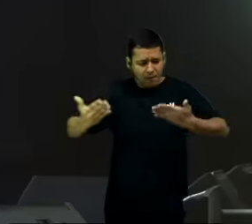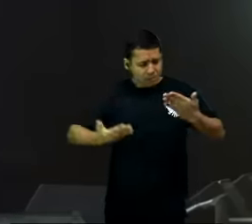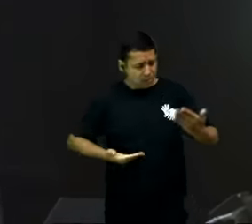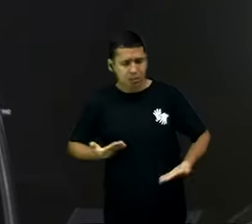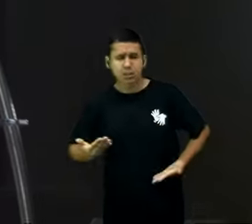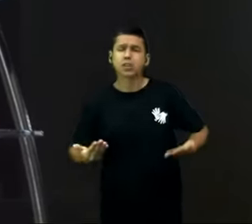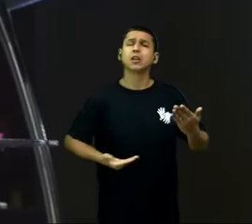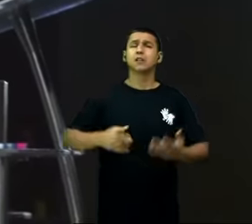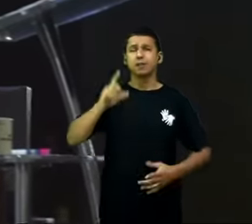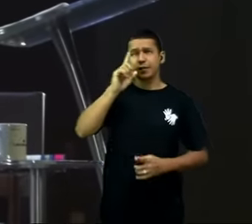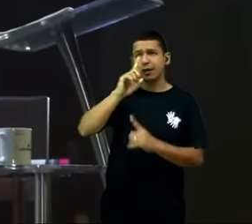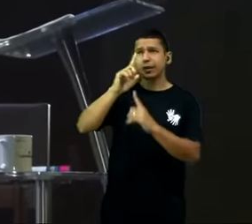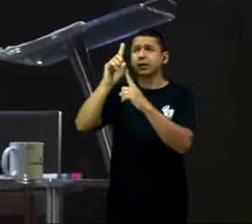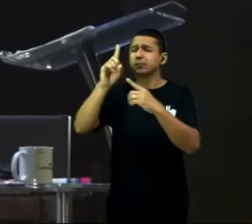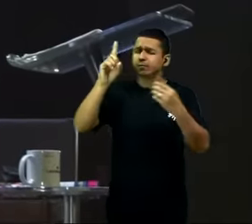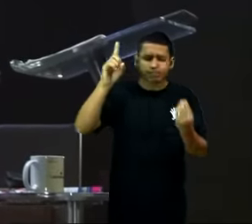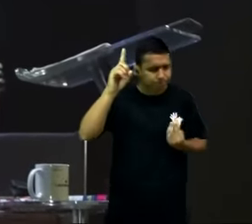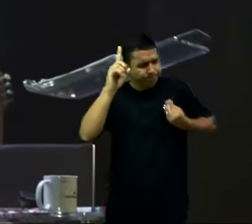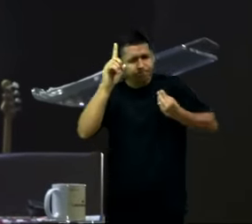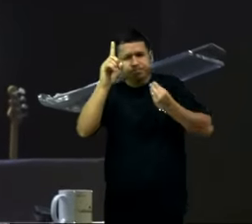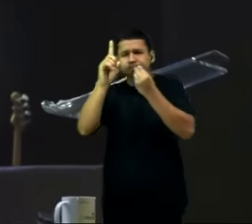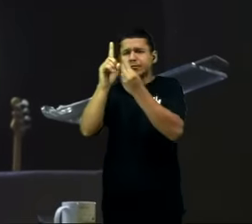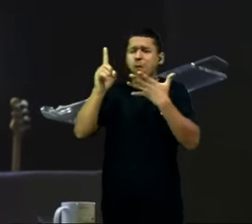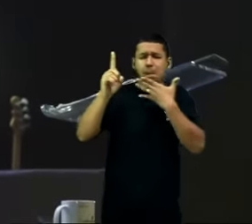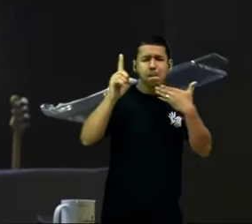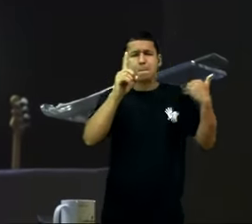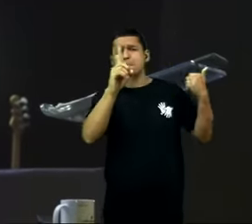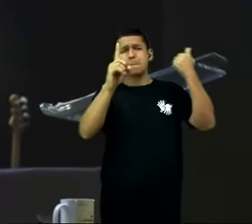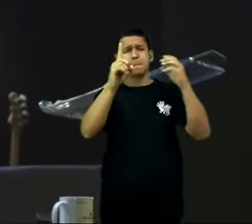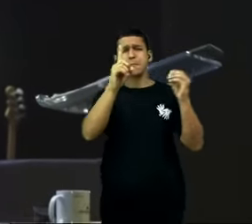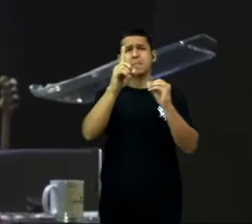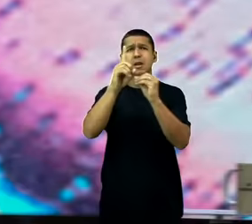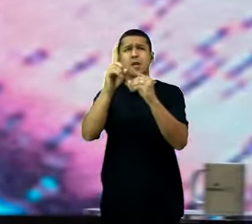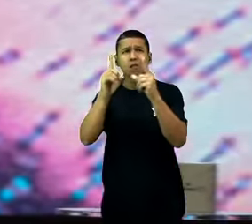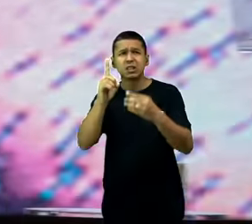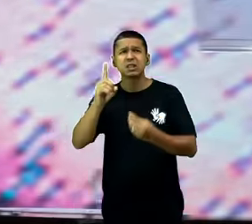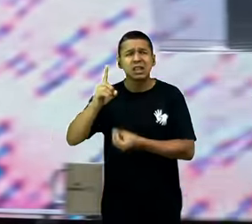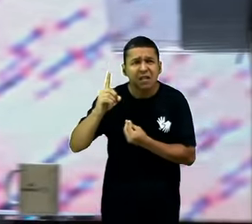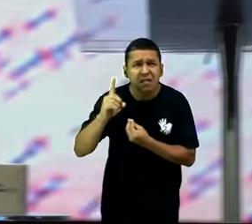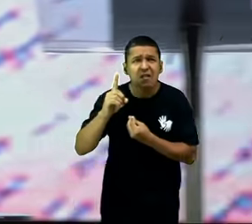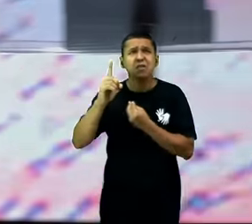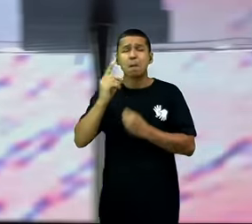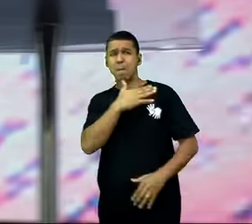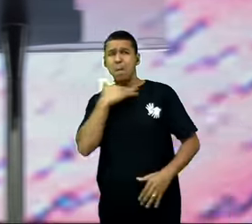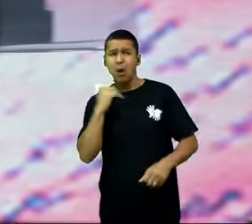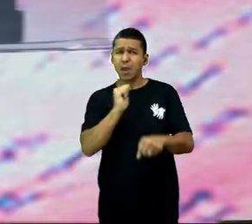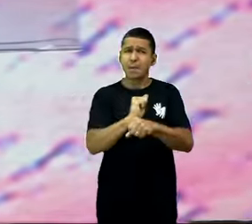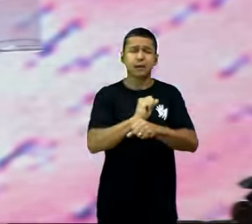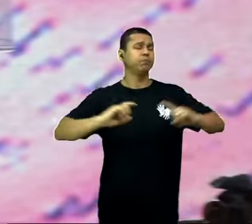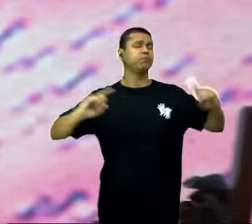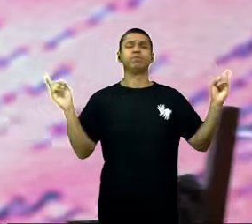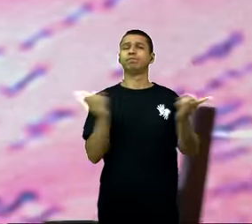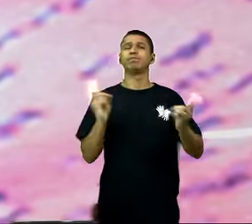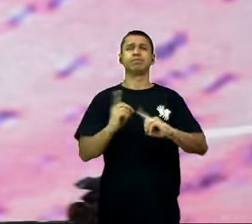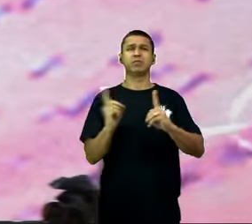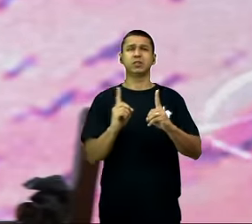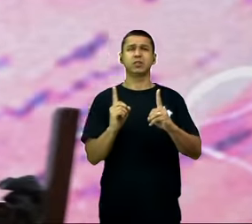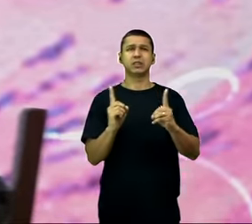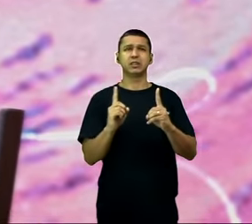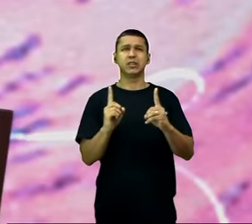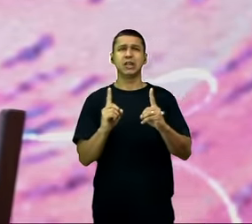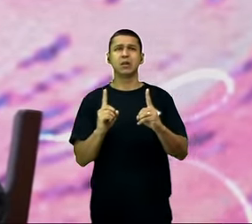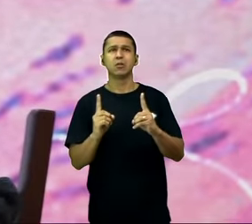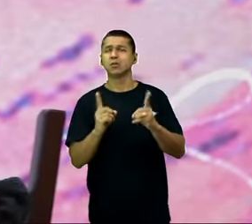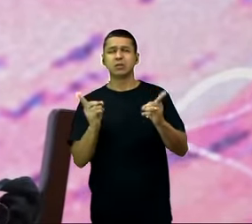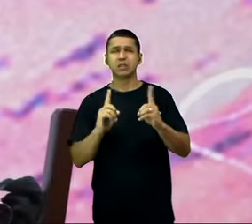Você vai dar o seu melhor, sim. Você vai dar aquilo que Ele espera, sim. Você vai ser vivo, tu não vai morrer parado, estagnado, sem